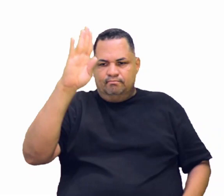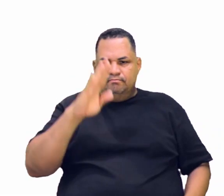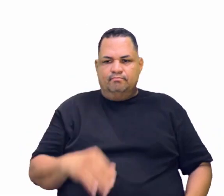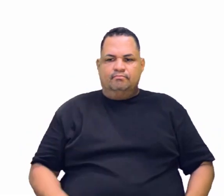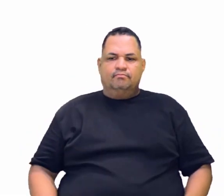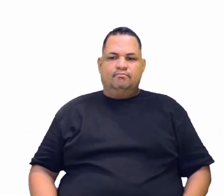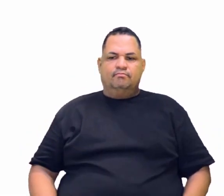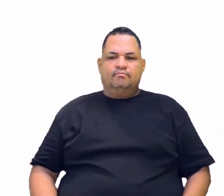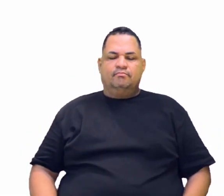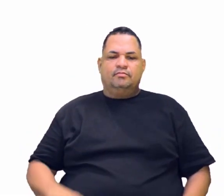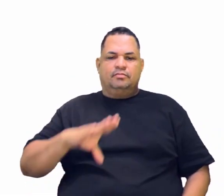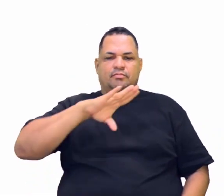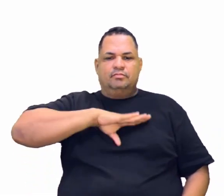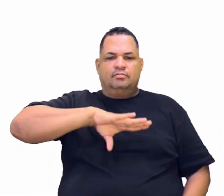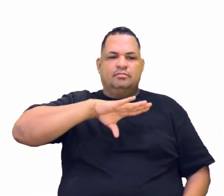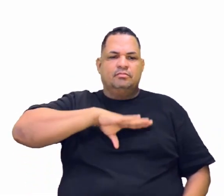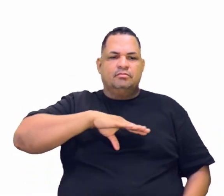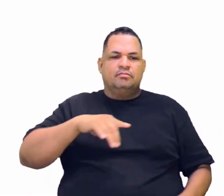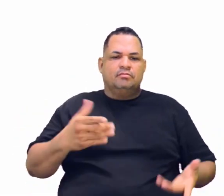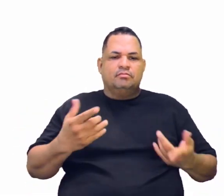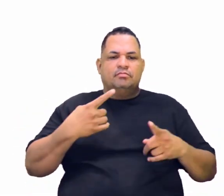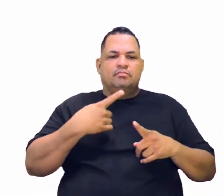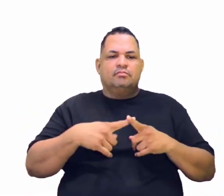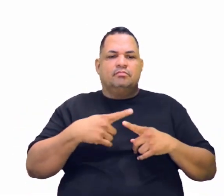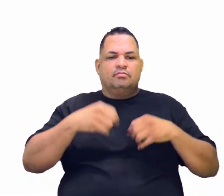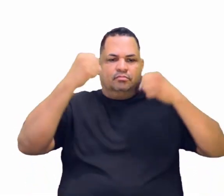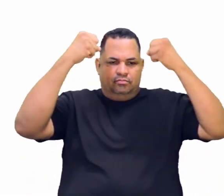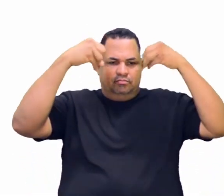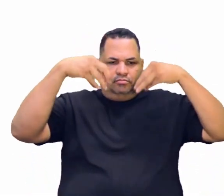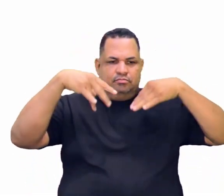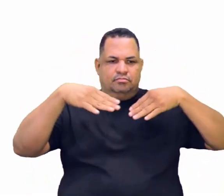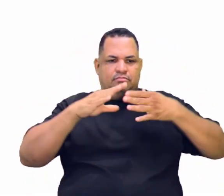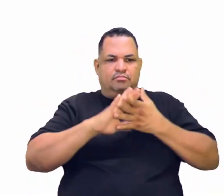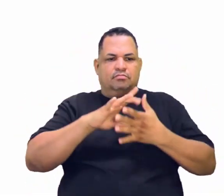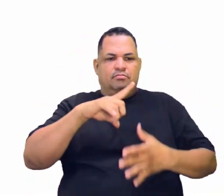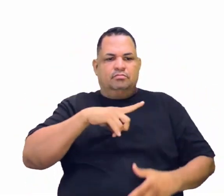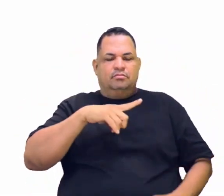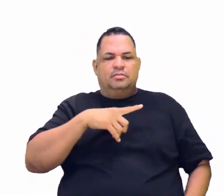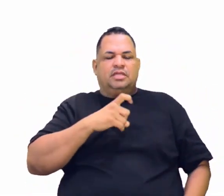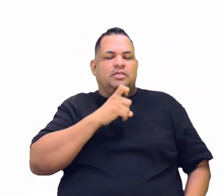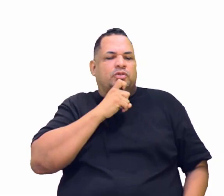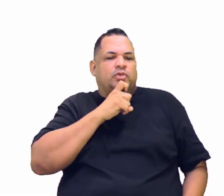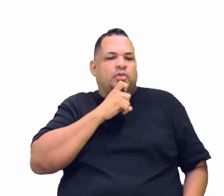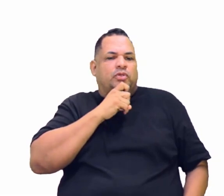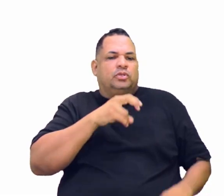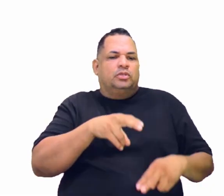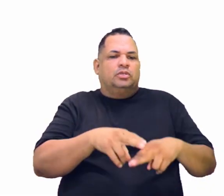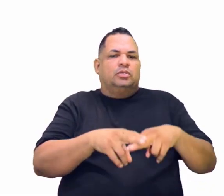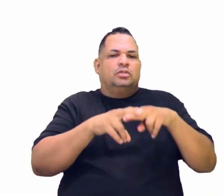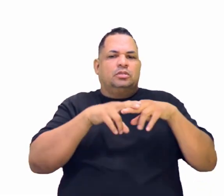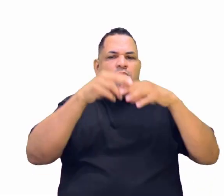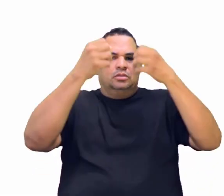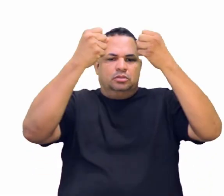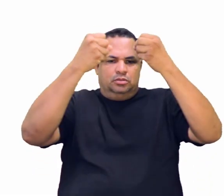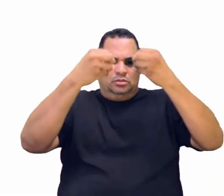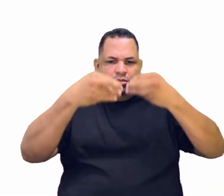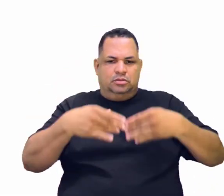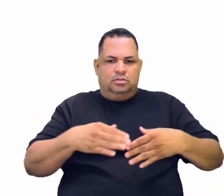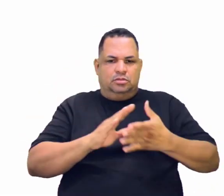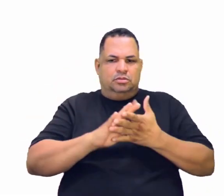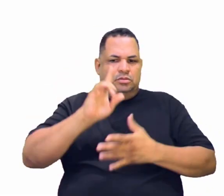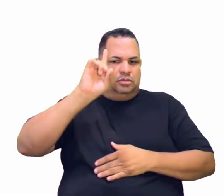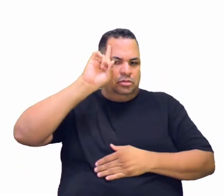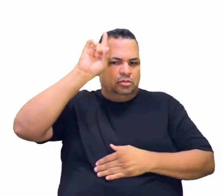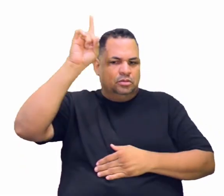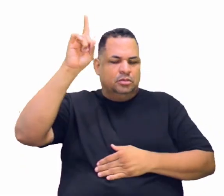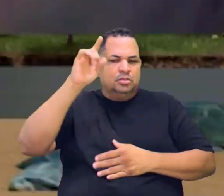o português. Agora, por que tomava banho? Porque lá era muito frio. Por isso que se explica a